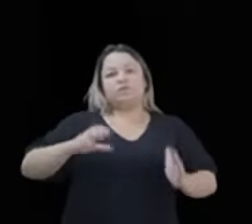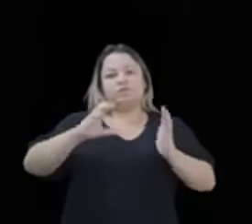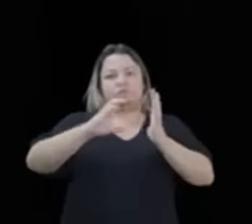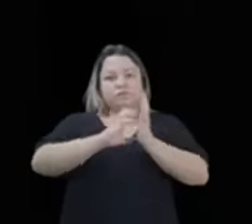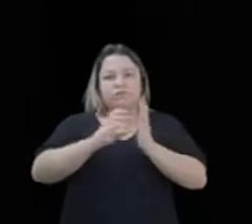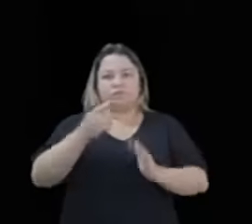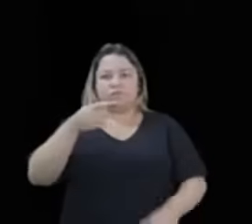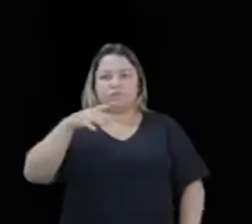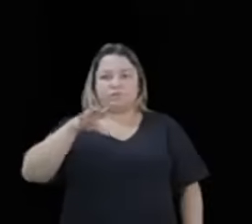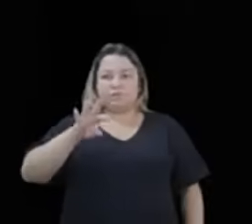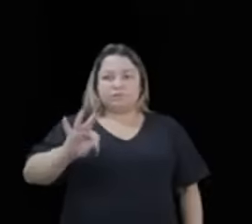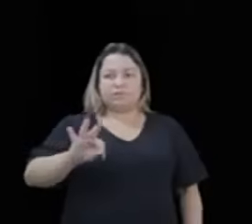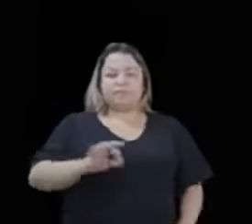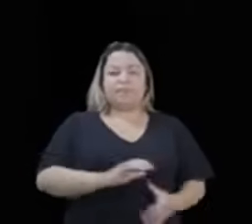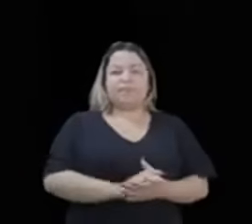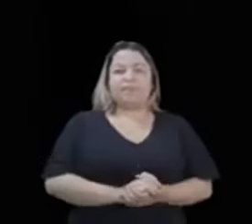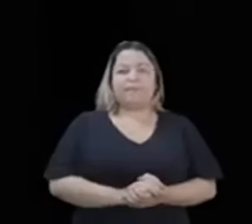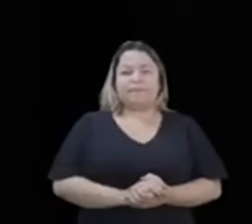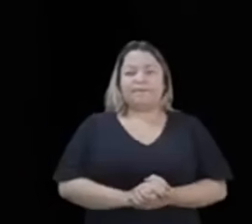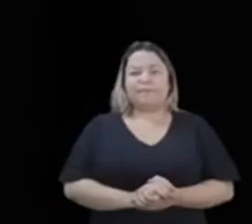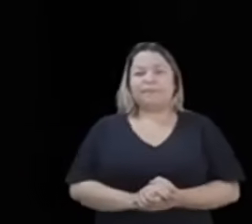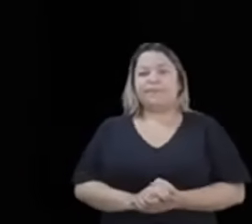dos Trabalhadores.